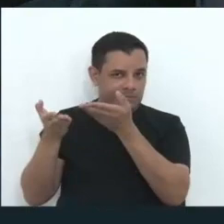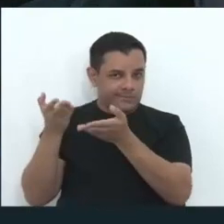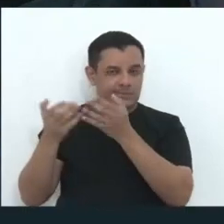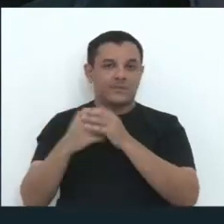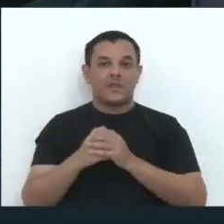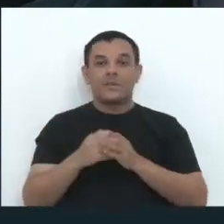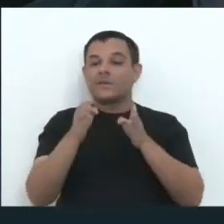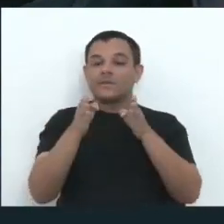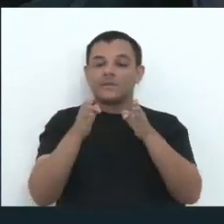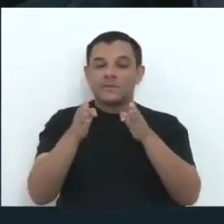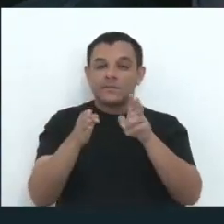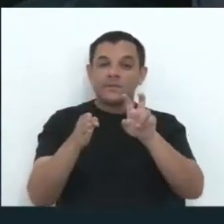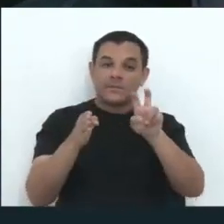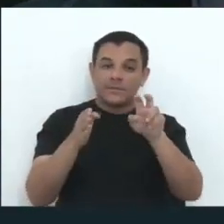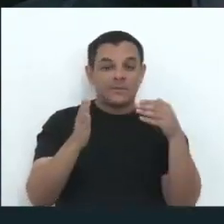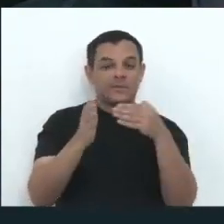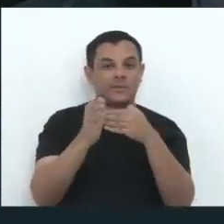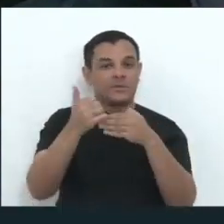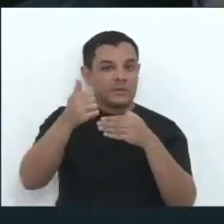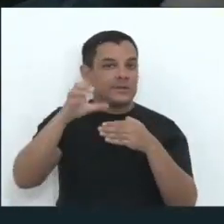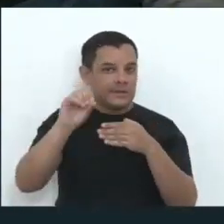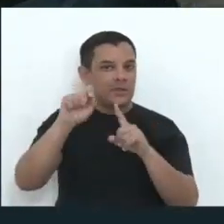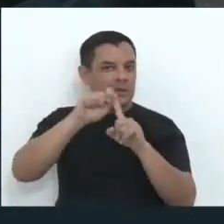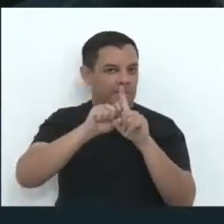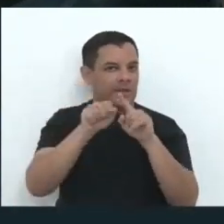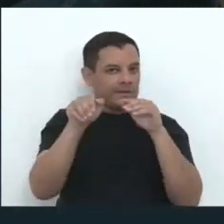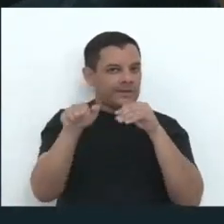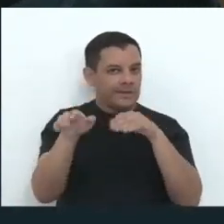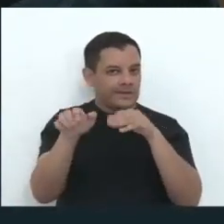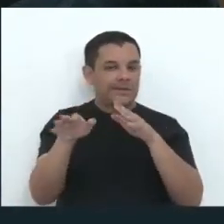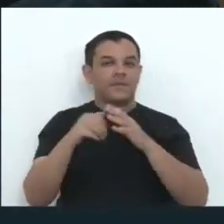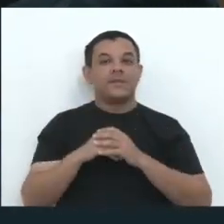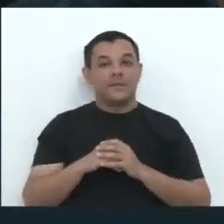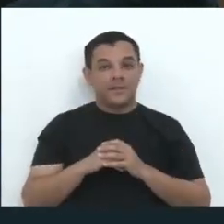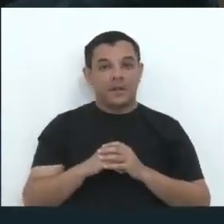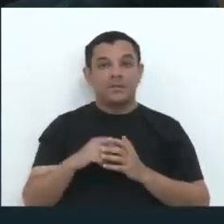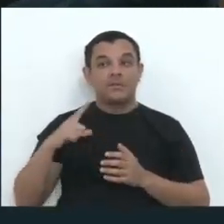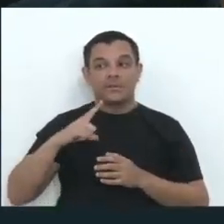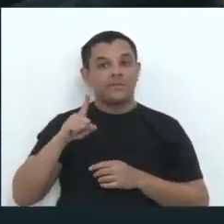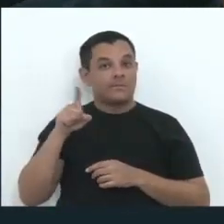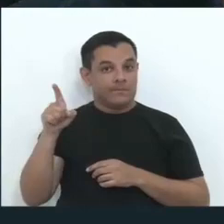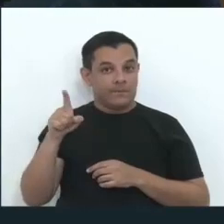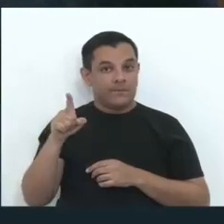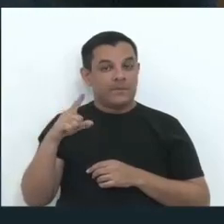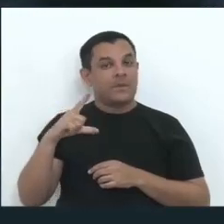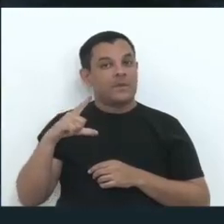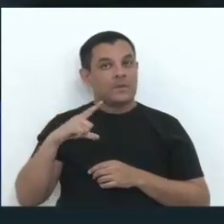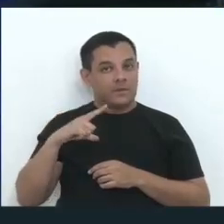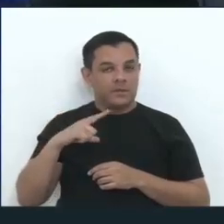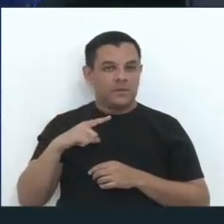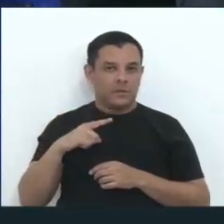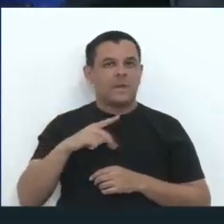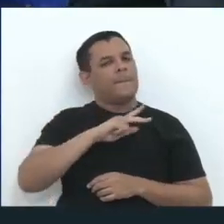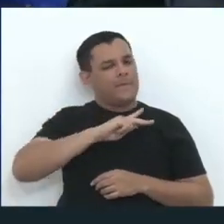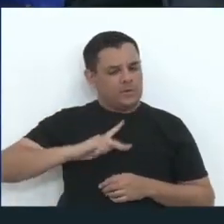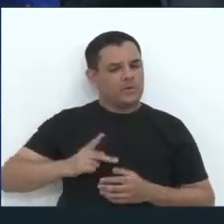período de 5 a 19 de setembro, sendo devidamente deferido pela